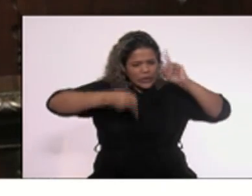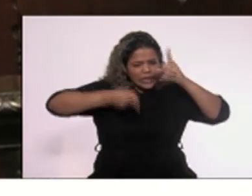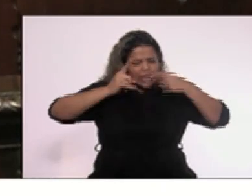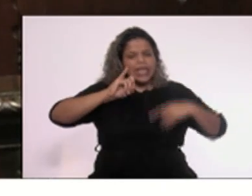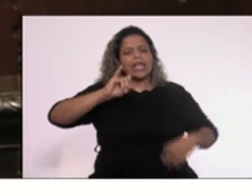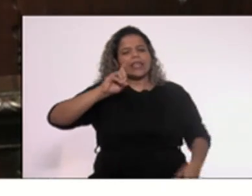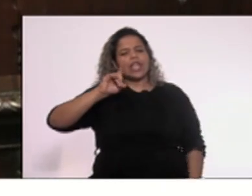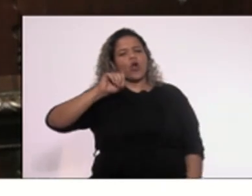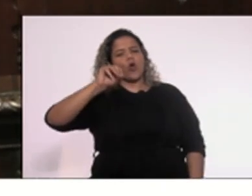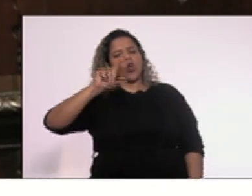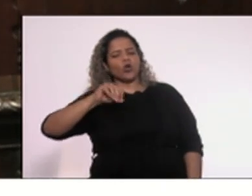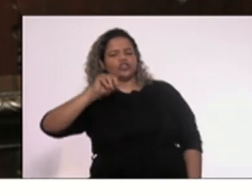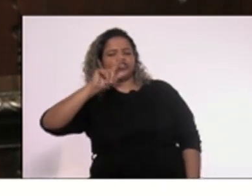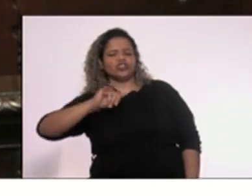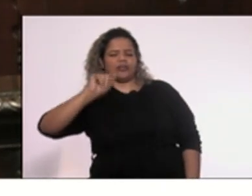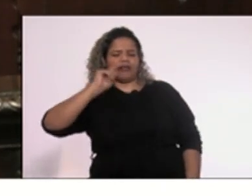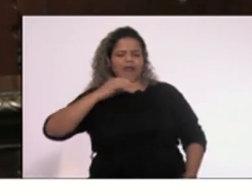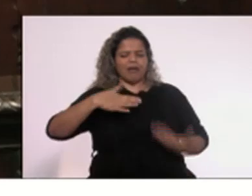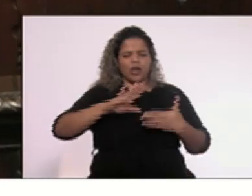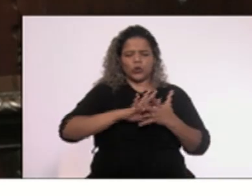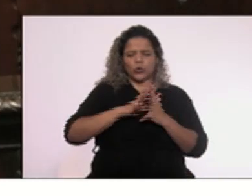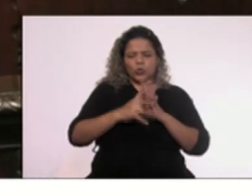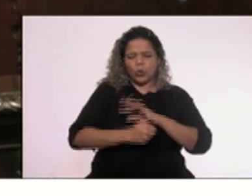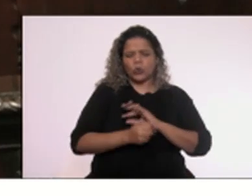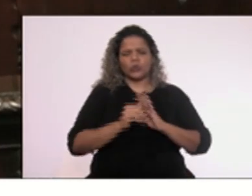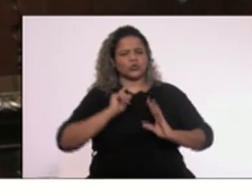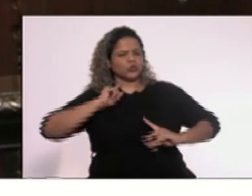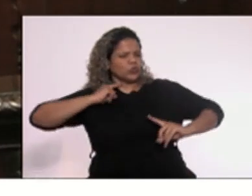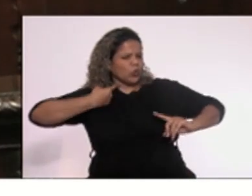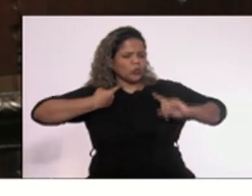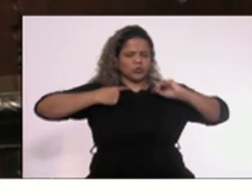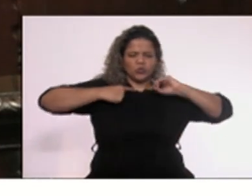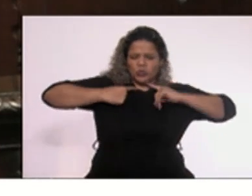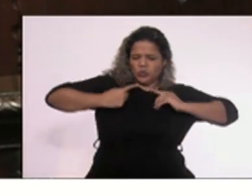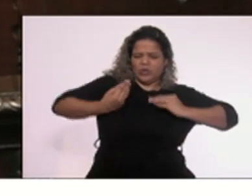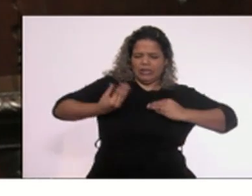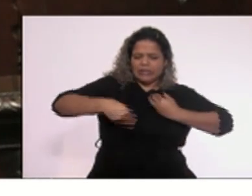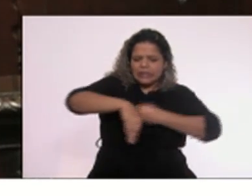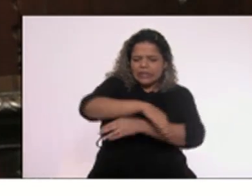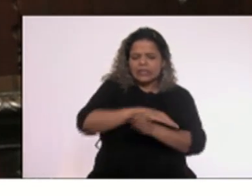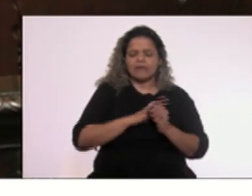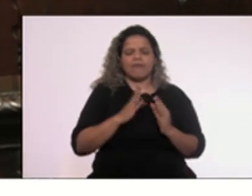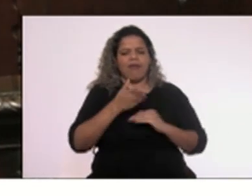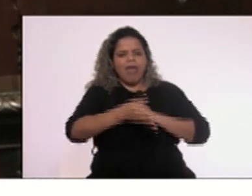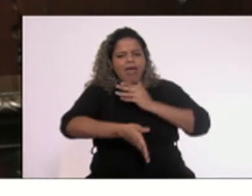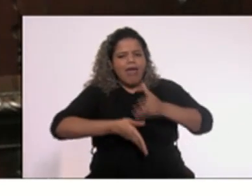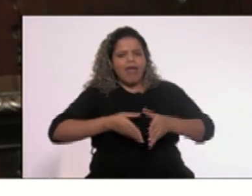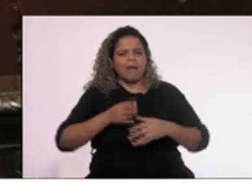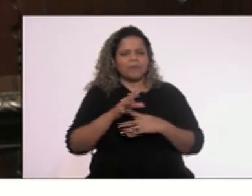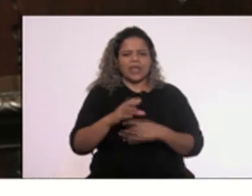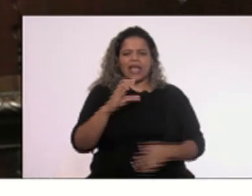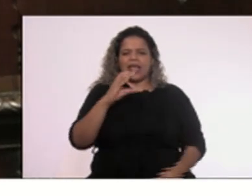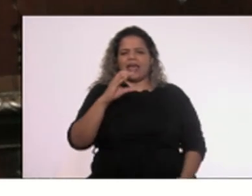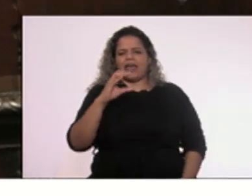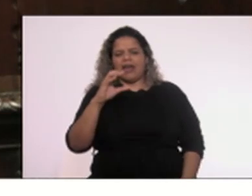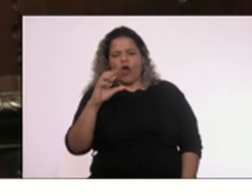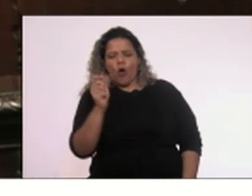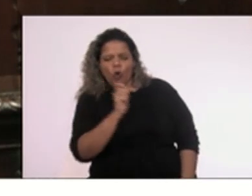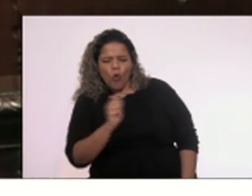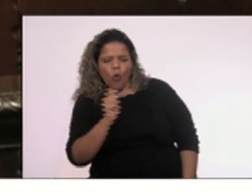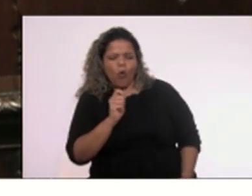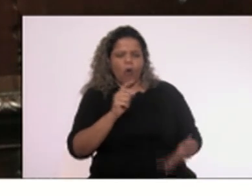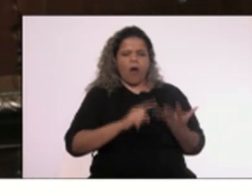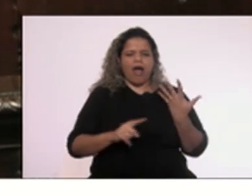ideológica, as mazelas e toda a podridão que eles levaram para dentro do ambiente. E aqui eu cito lascívia, consumo de